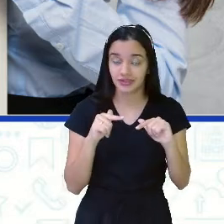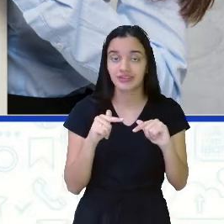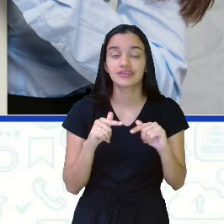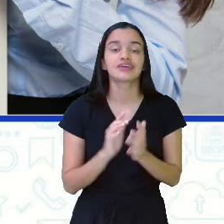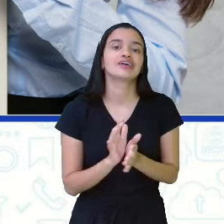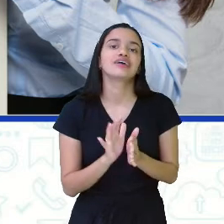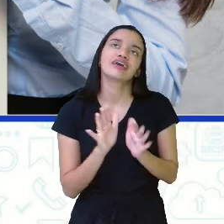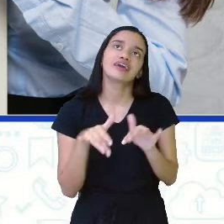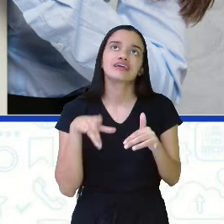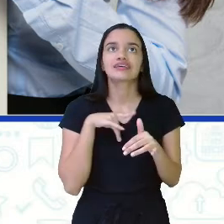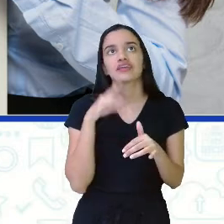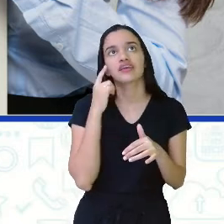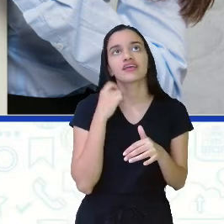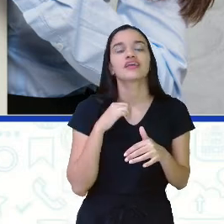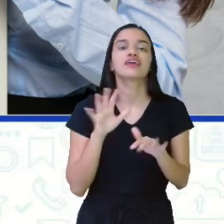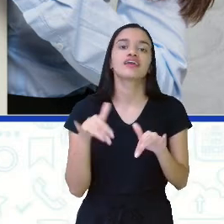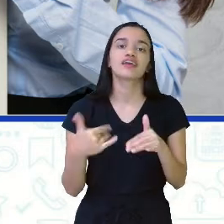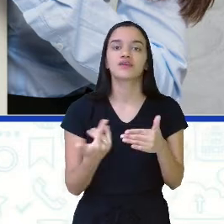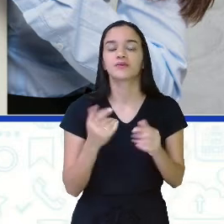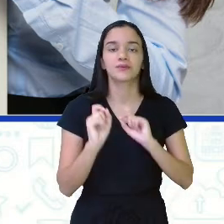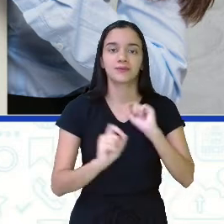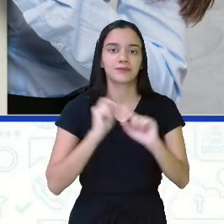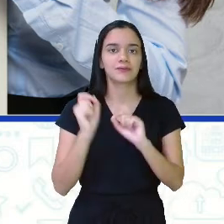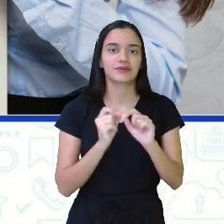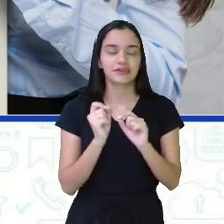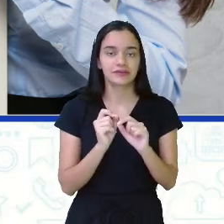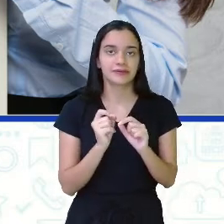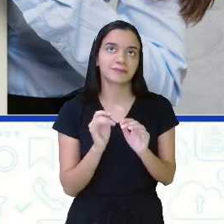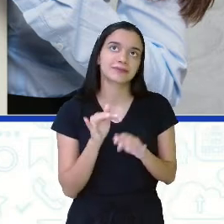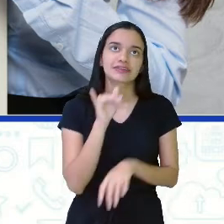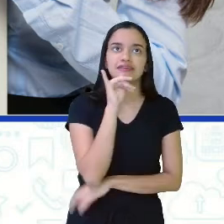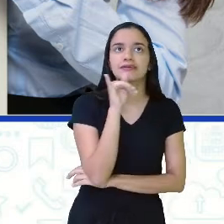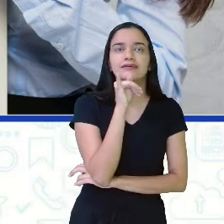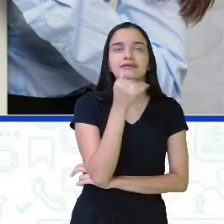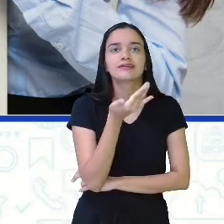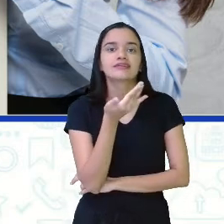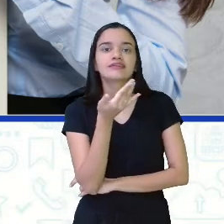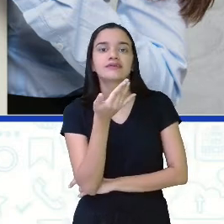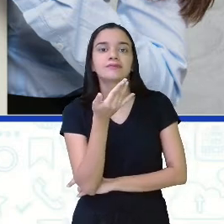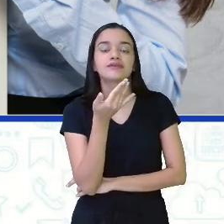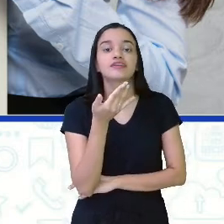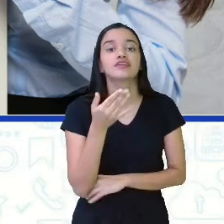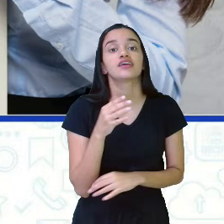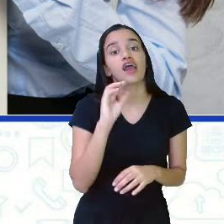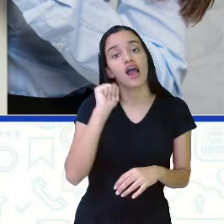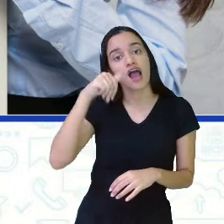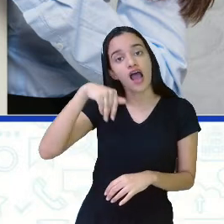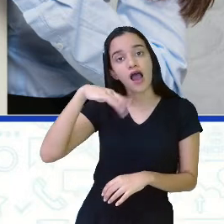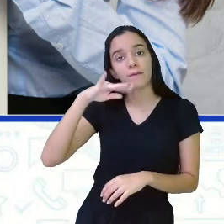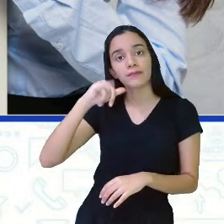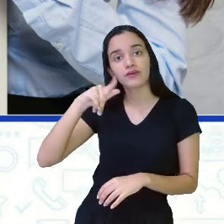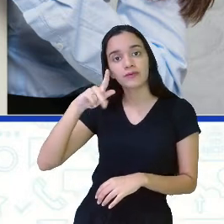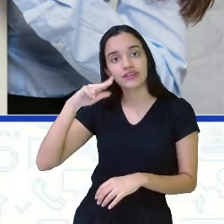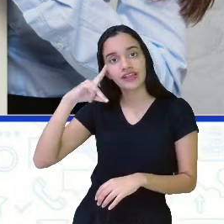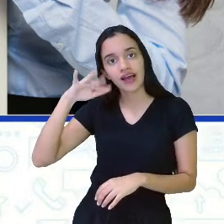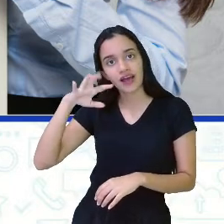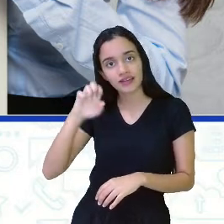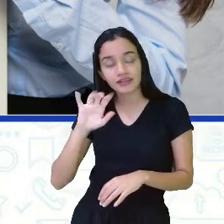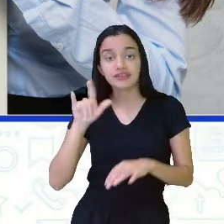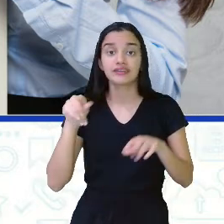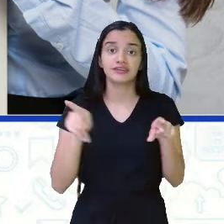pretende ter o mínimo de equívocos e o mínimo de ambiguidades, né? E